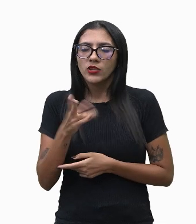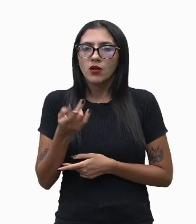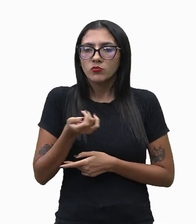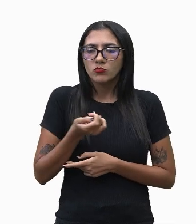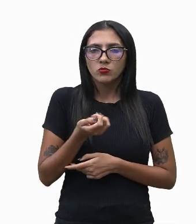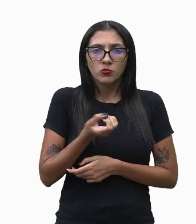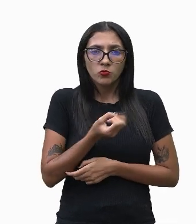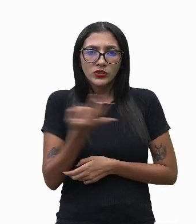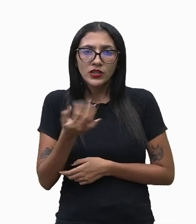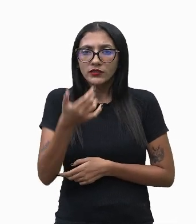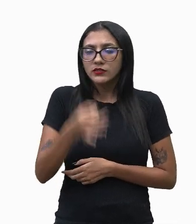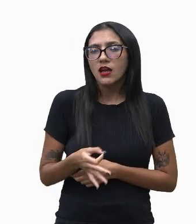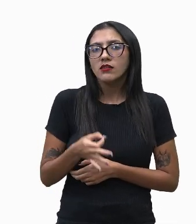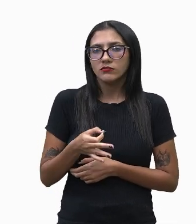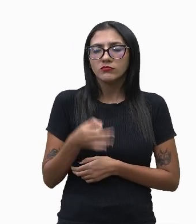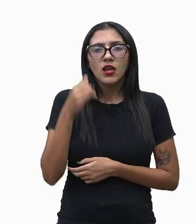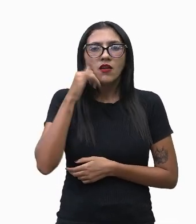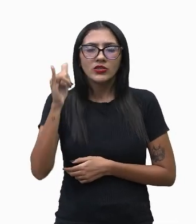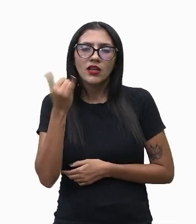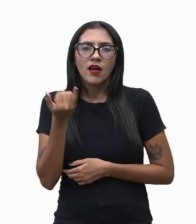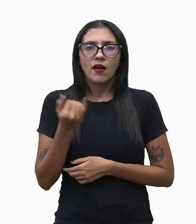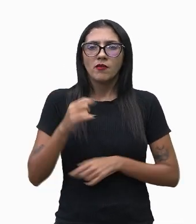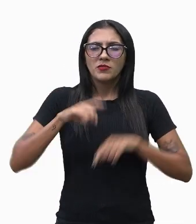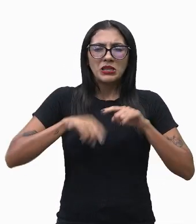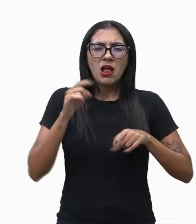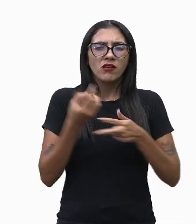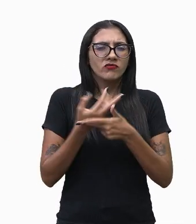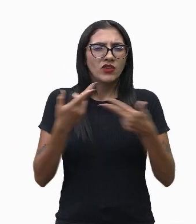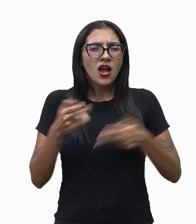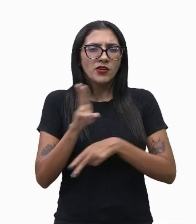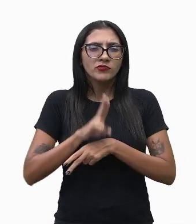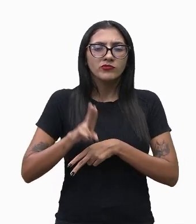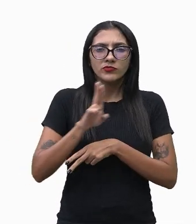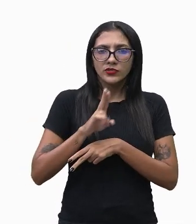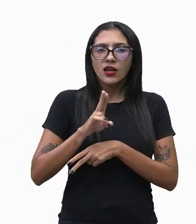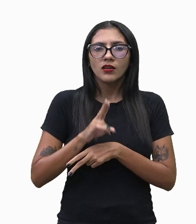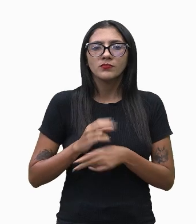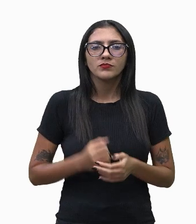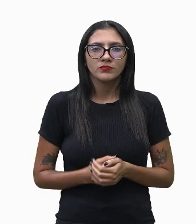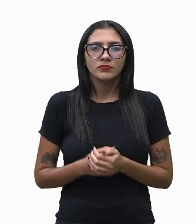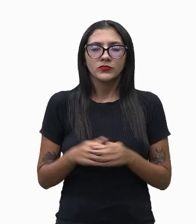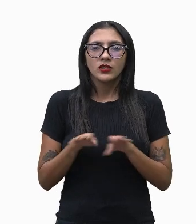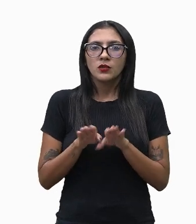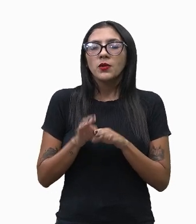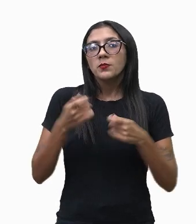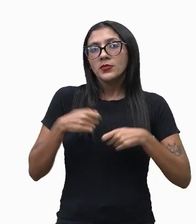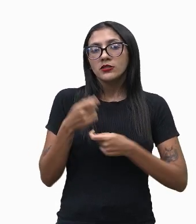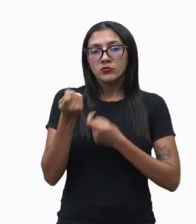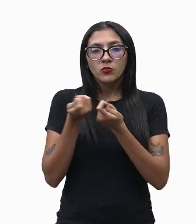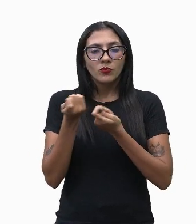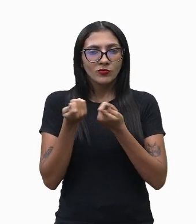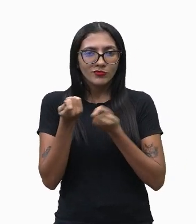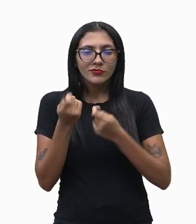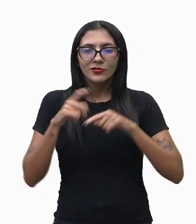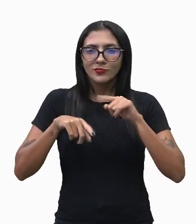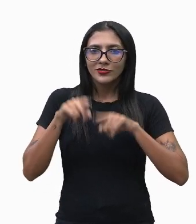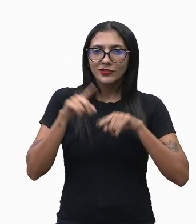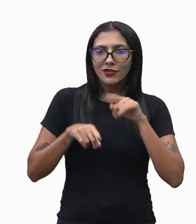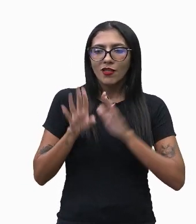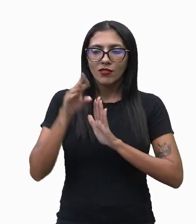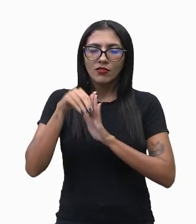necessário para a nossa sobrevivência, onde as indústrias, elas possam utilizar os recursos de forma